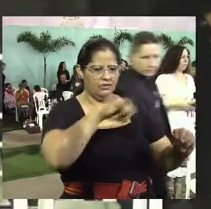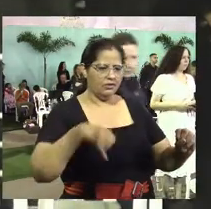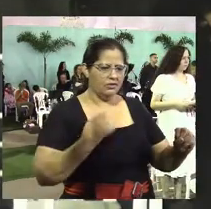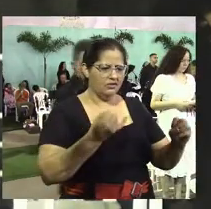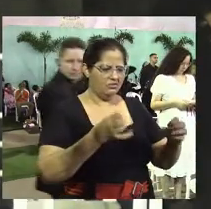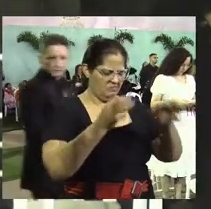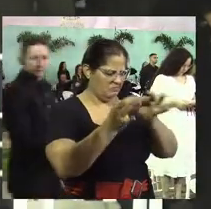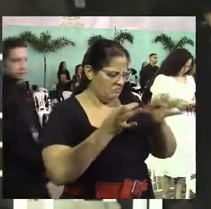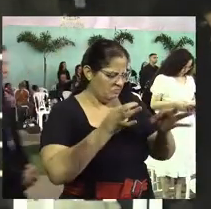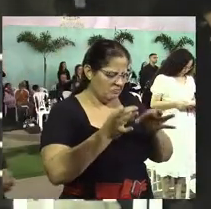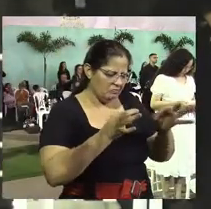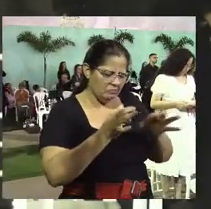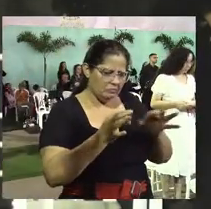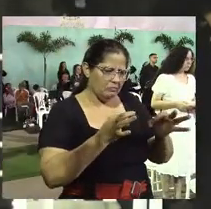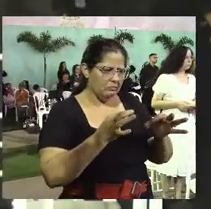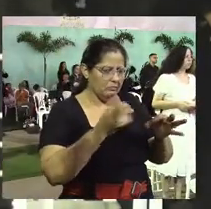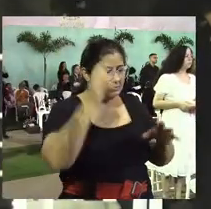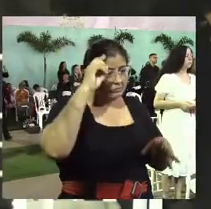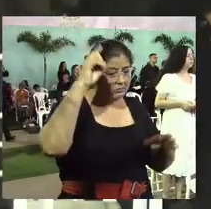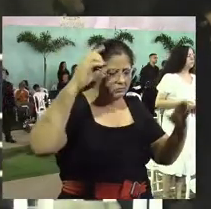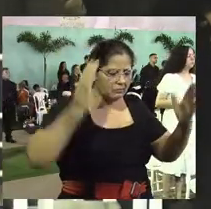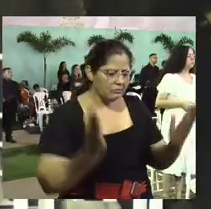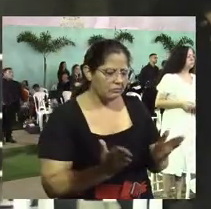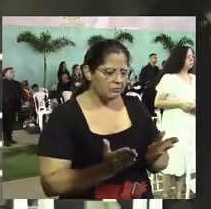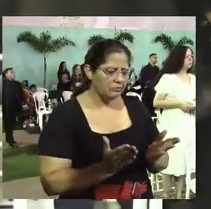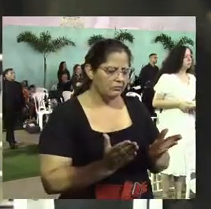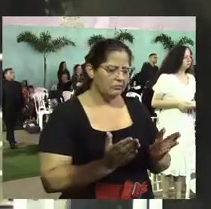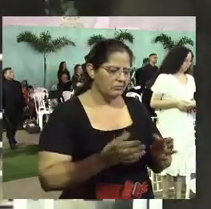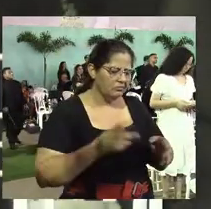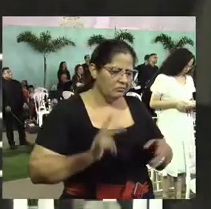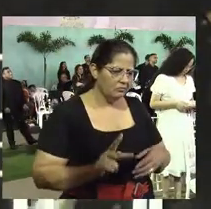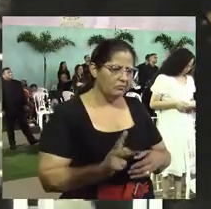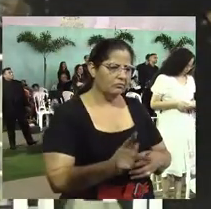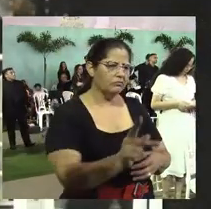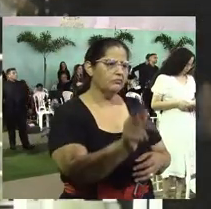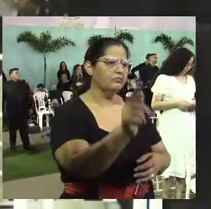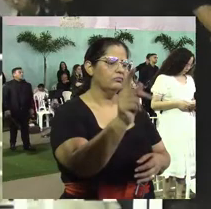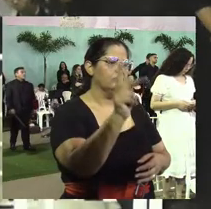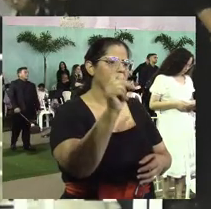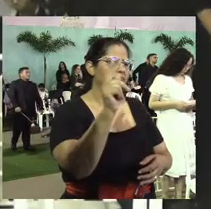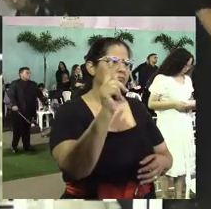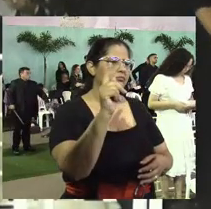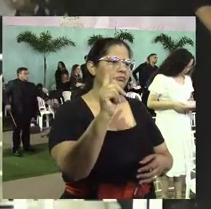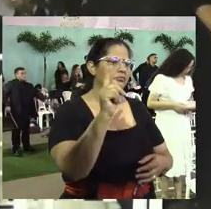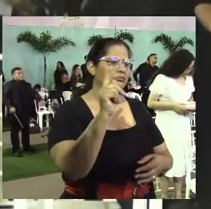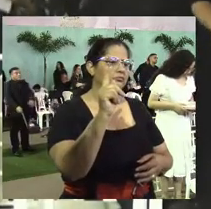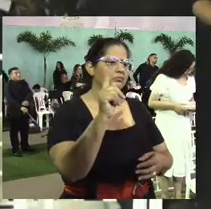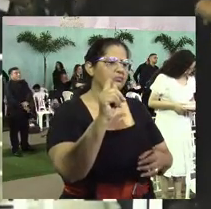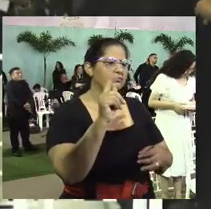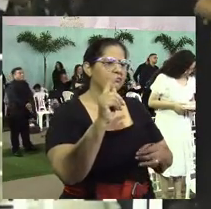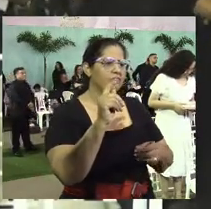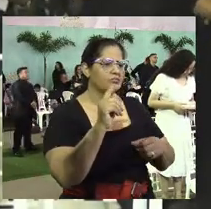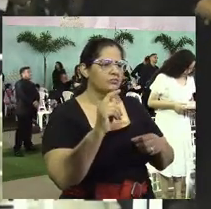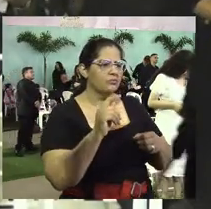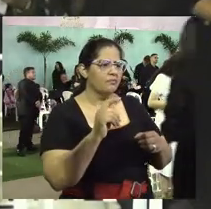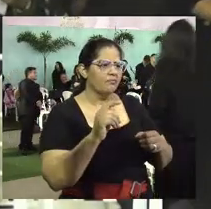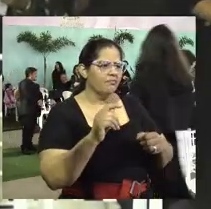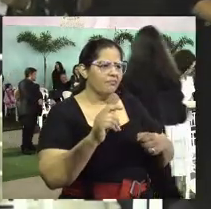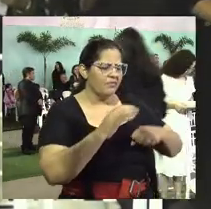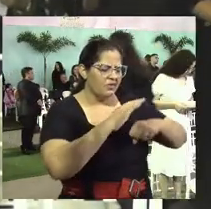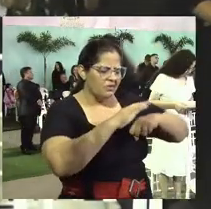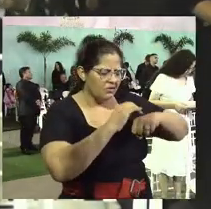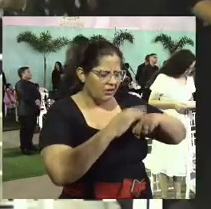injustiça desde agora e para sempre o zelo do senhor